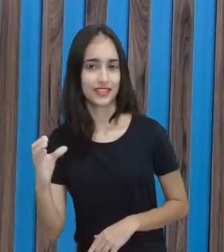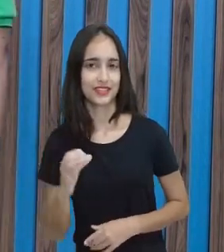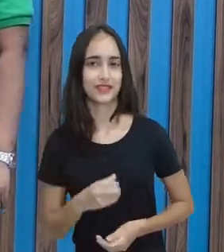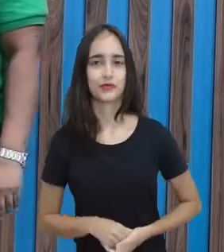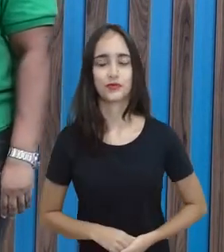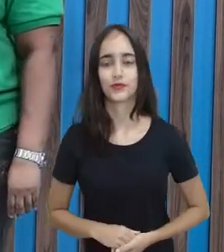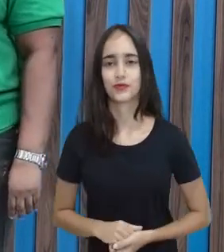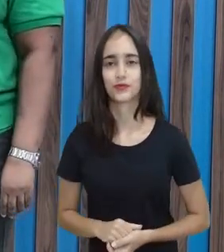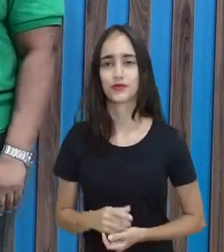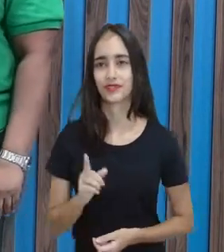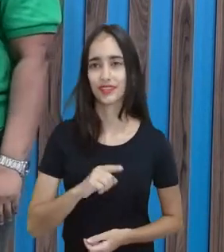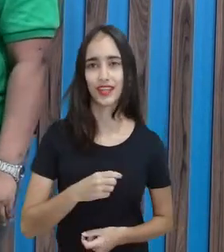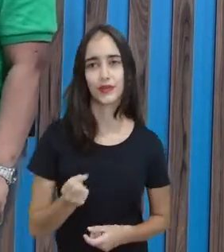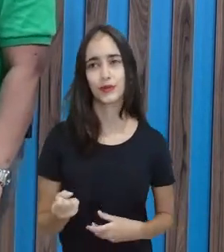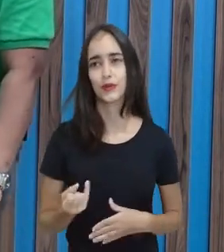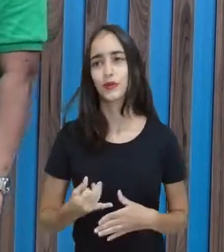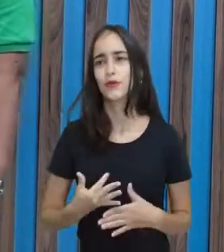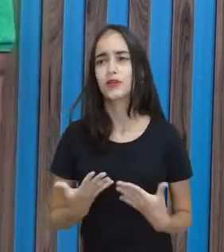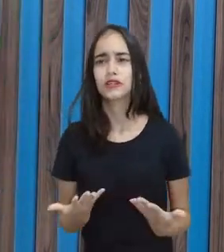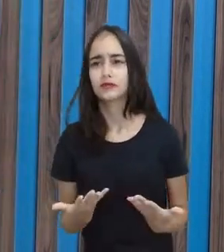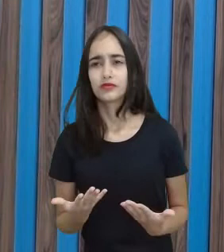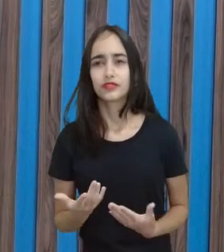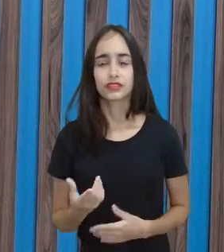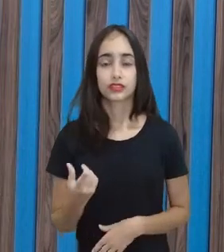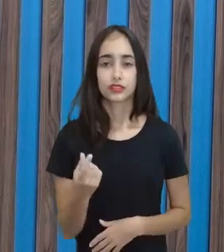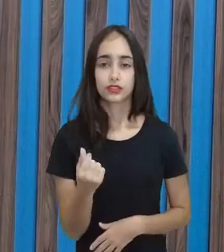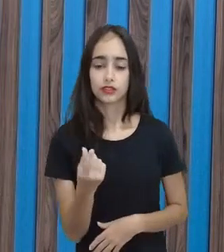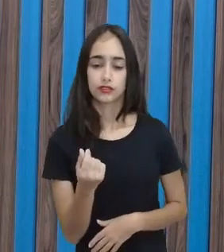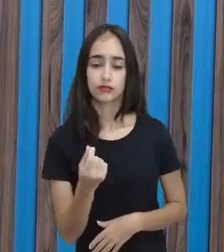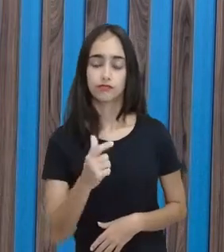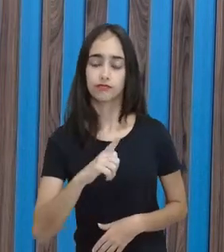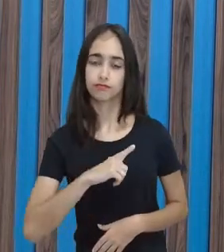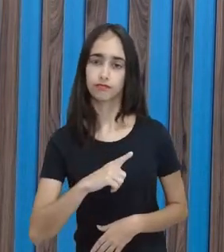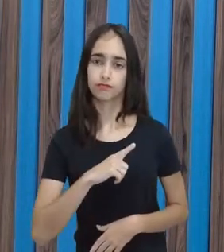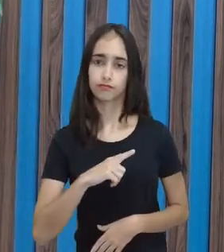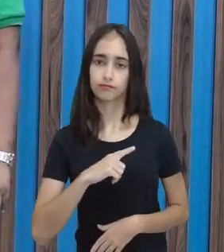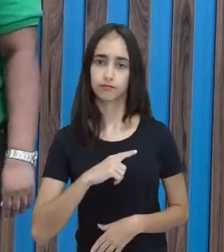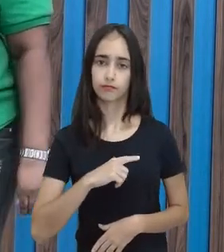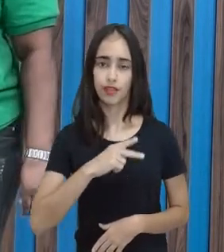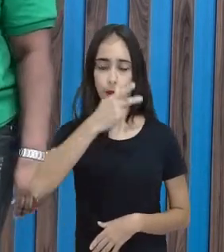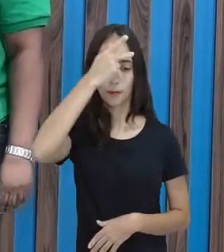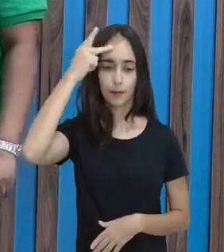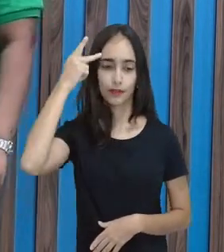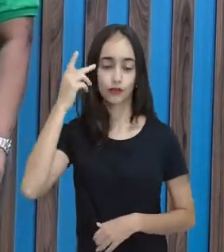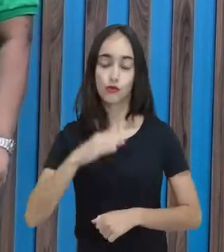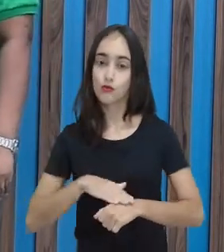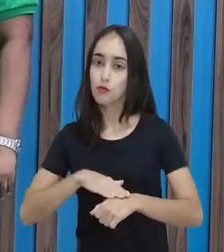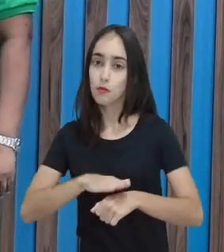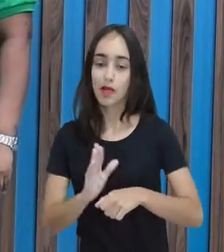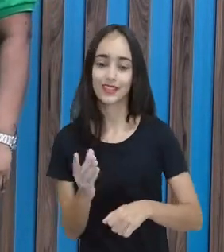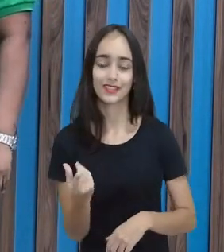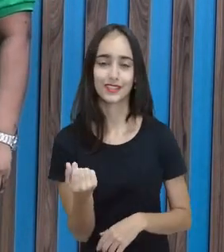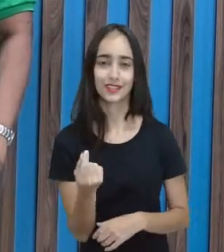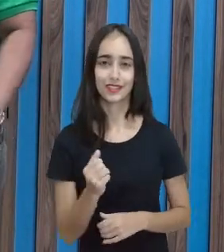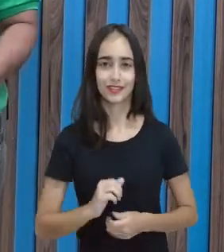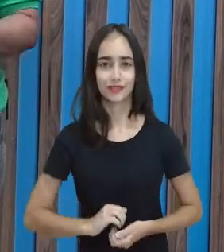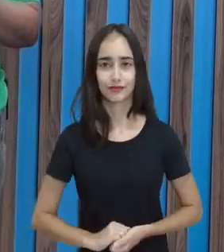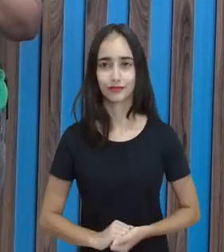quanto recebeu o herdeiro, que ficou com a maior parte. Pronto?